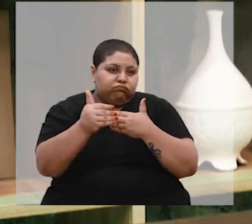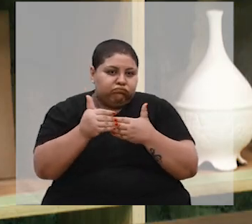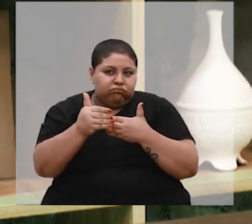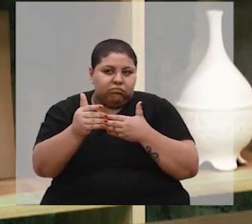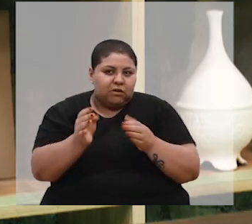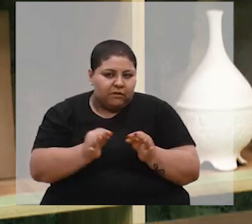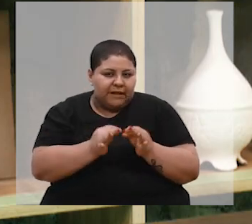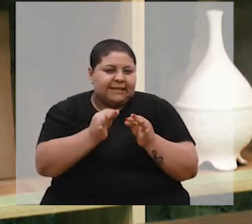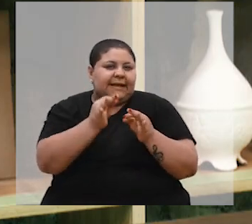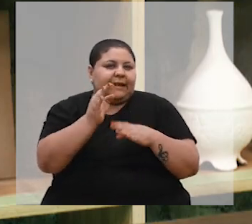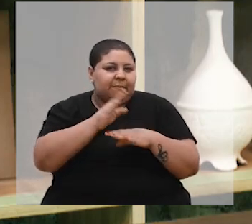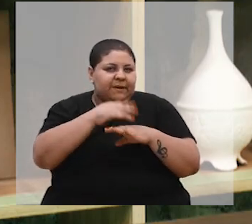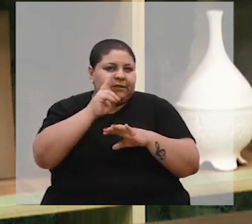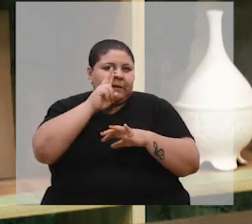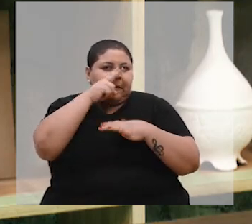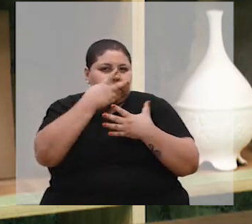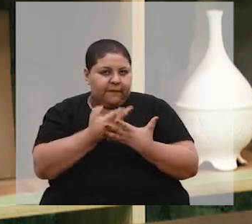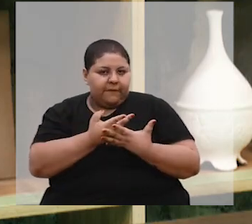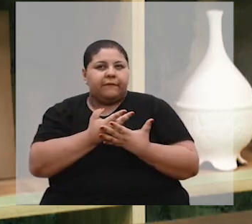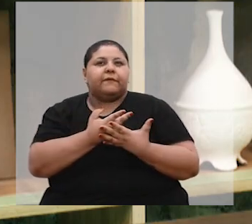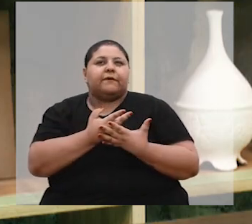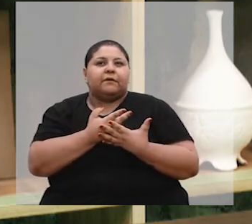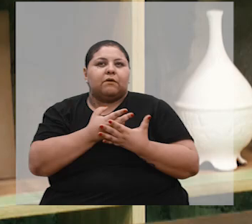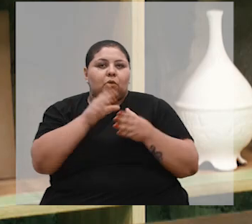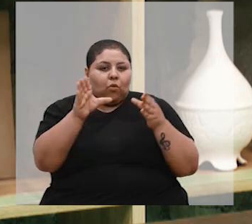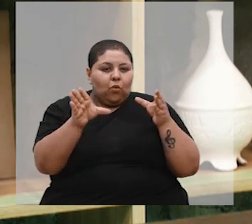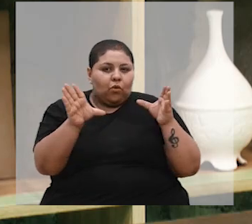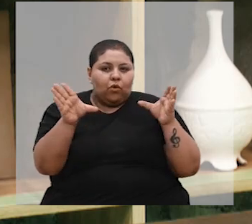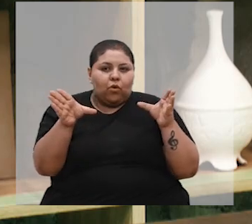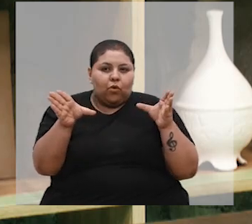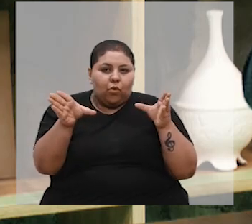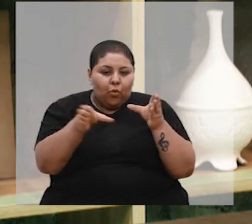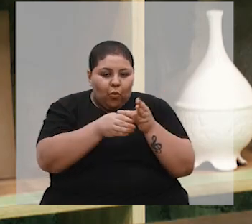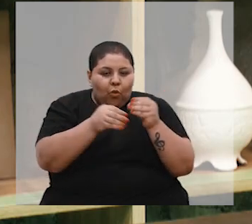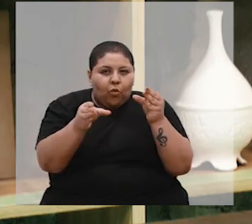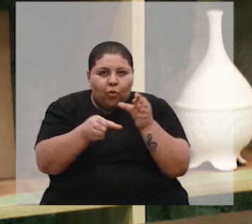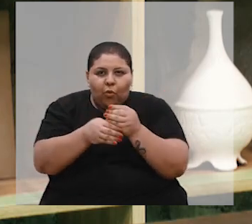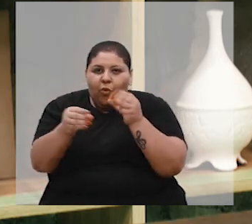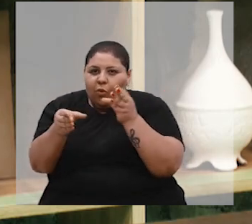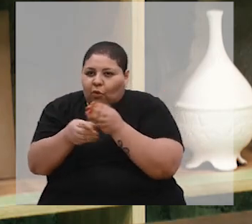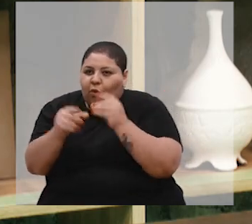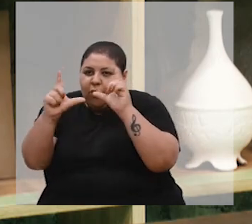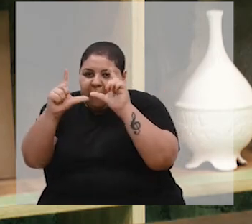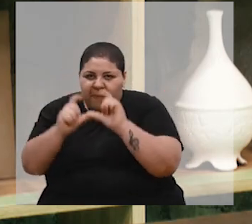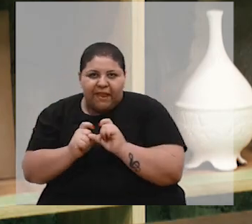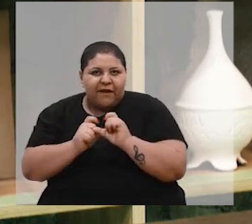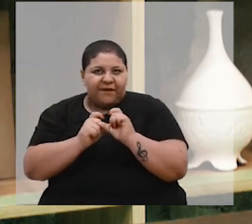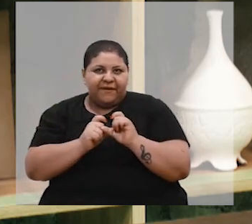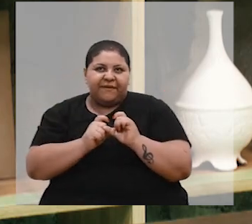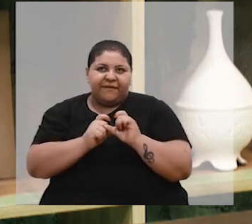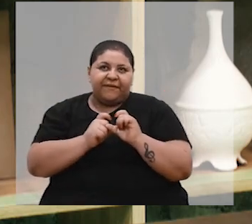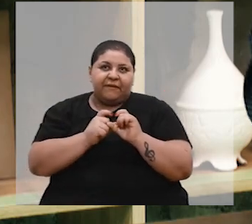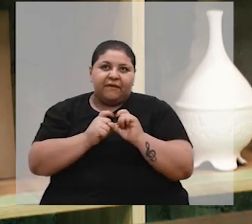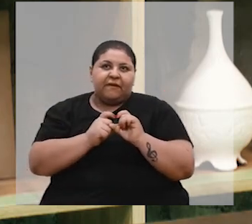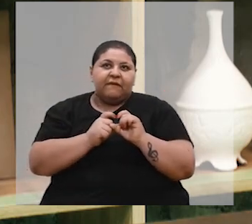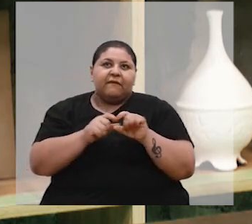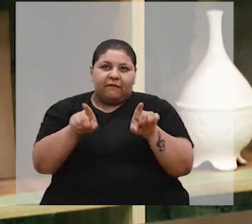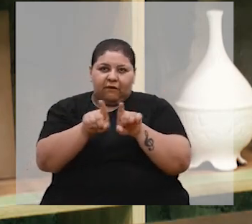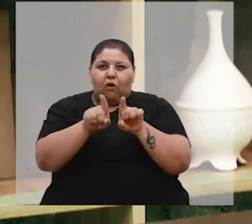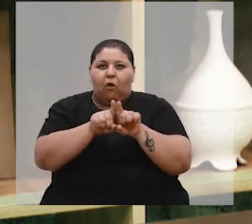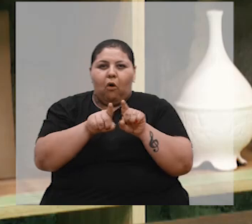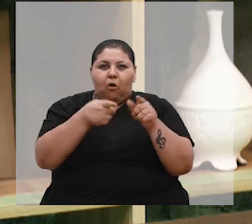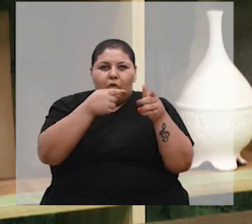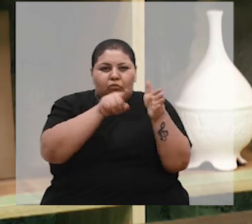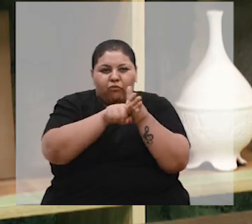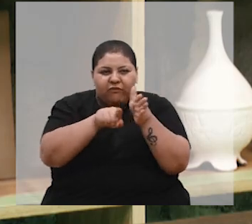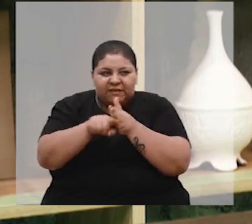técnica de busca mais apurada para ter um ranqueamento melhor na plataforma, mas sim dando destaque para aquilo que é verdadeiro, que é verificado. Então, acaba sendo também